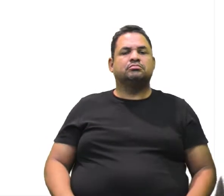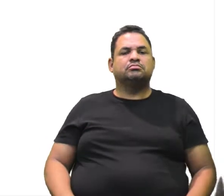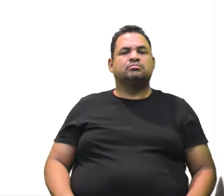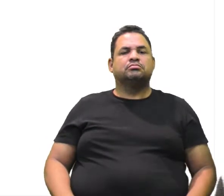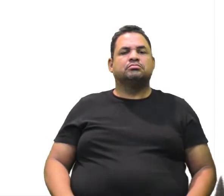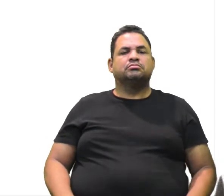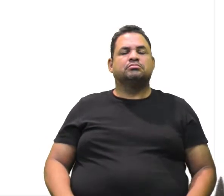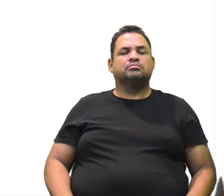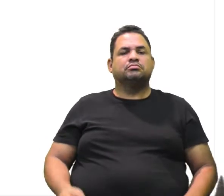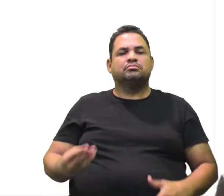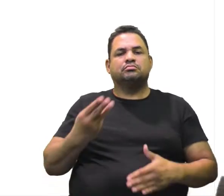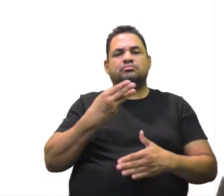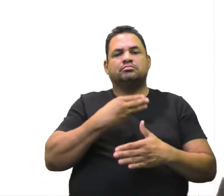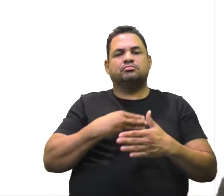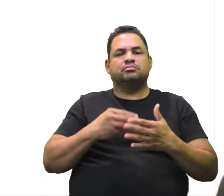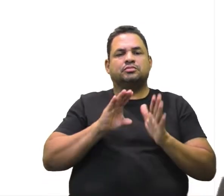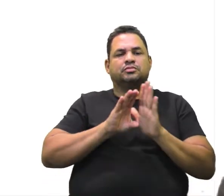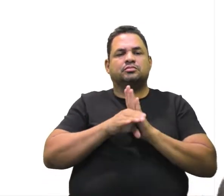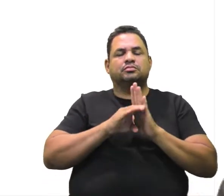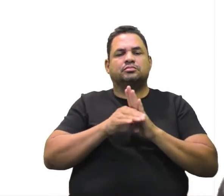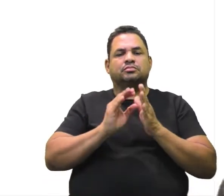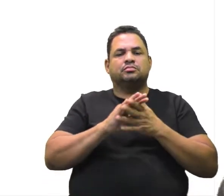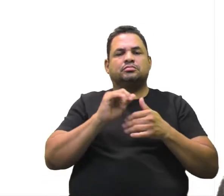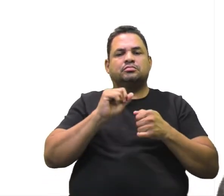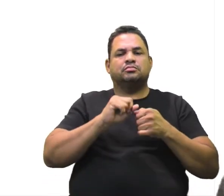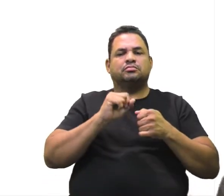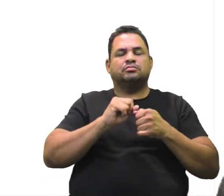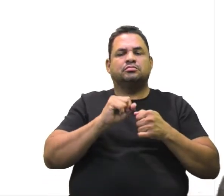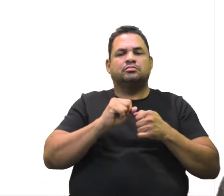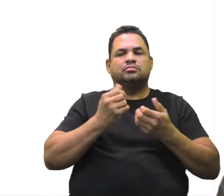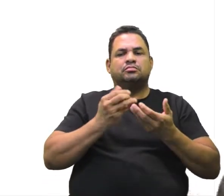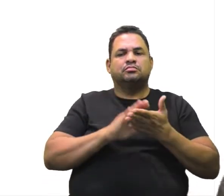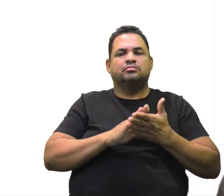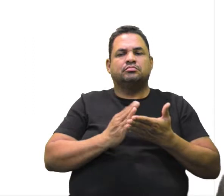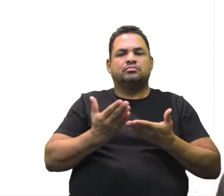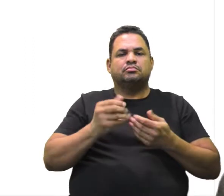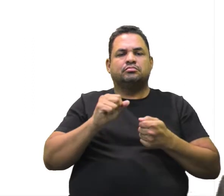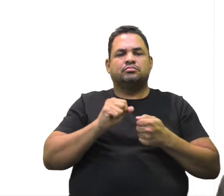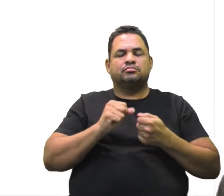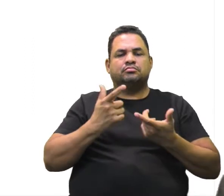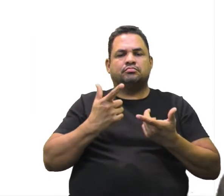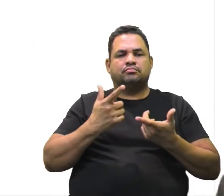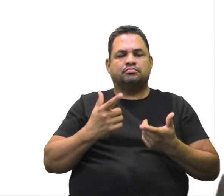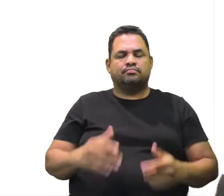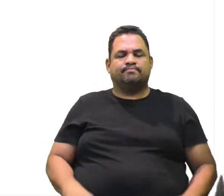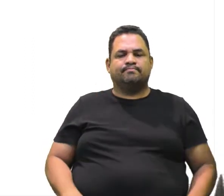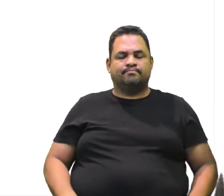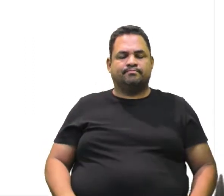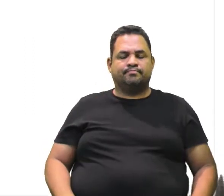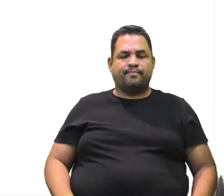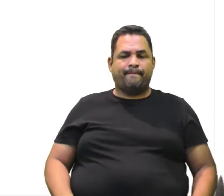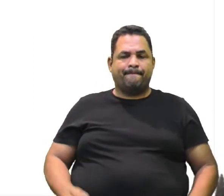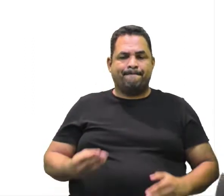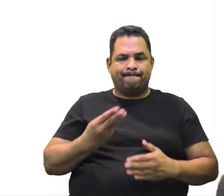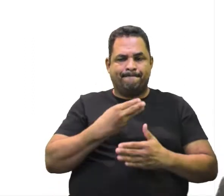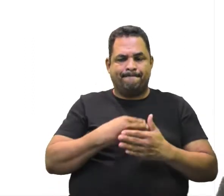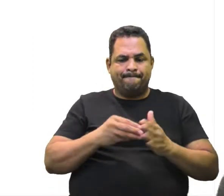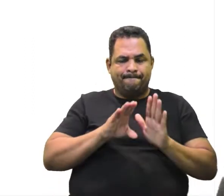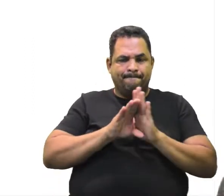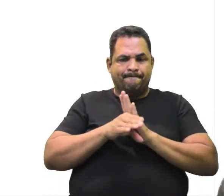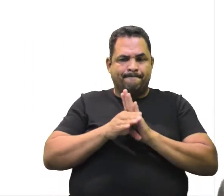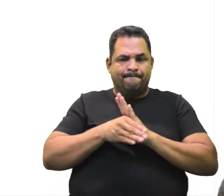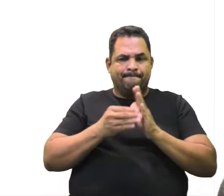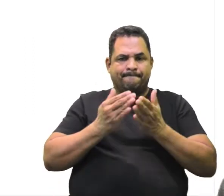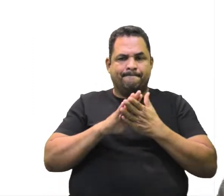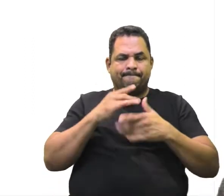conceituais, você deve fazer um mapa conceituais, ou seja, os mapas conceituais,